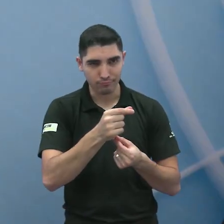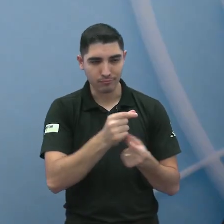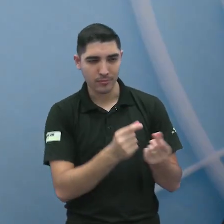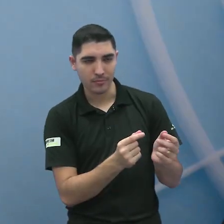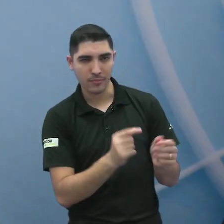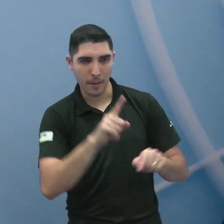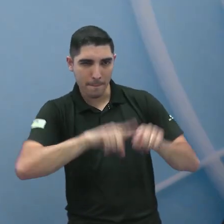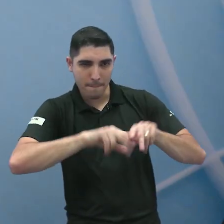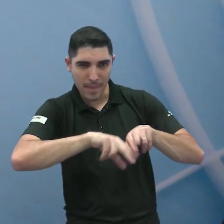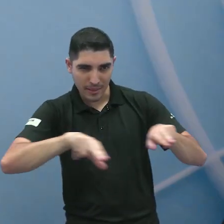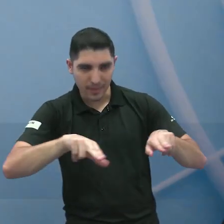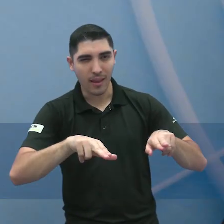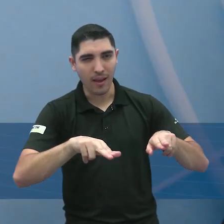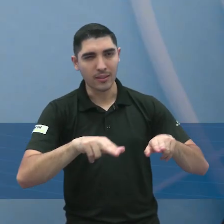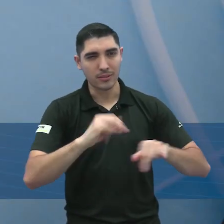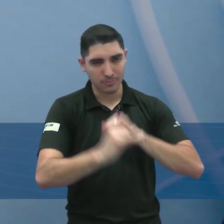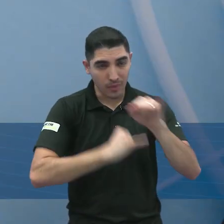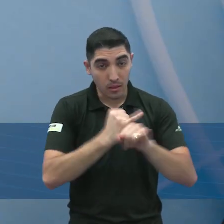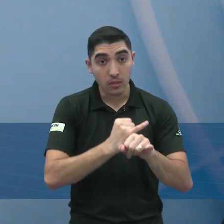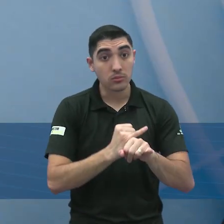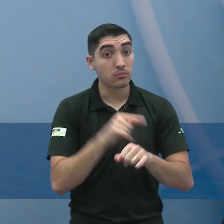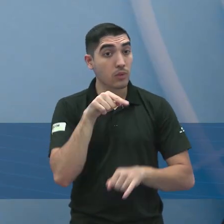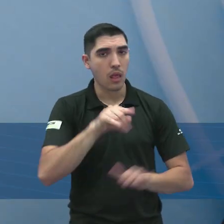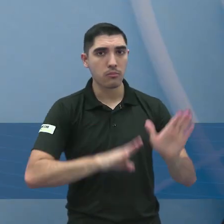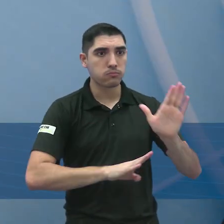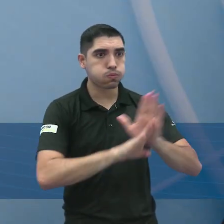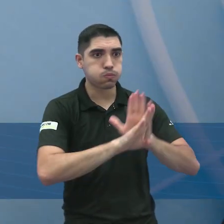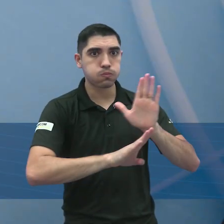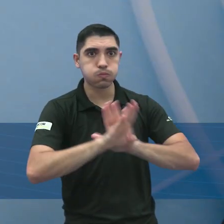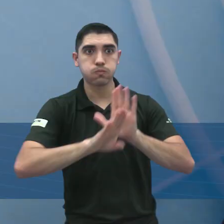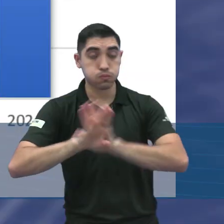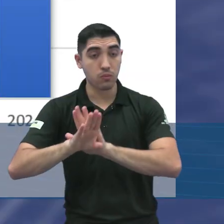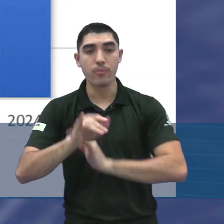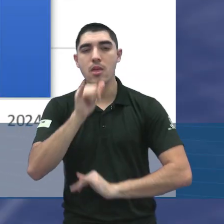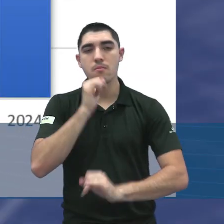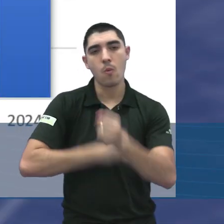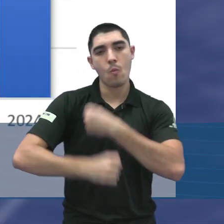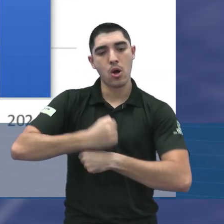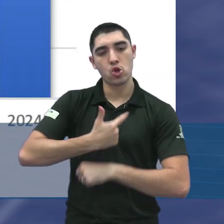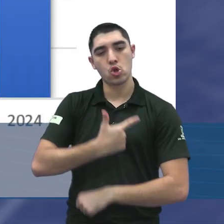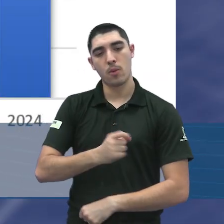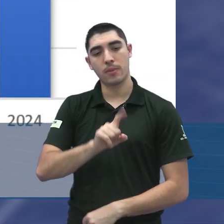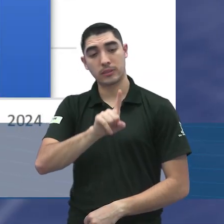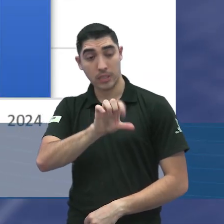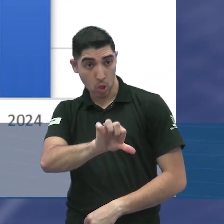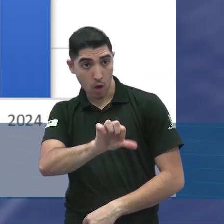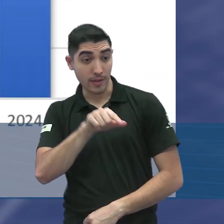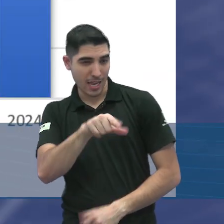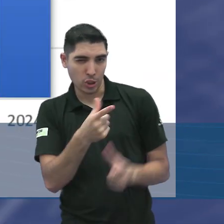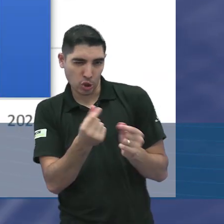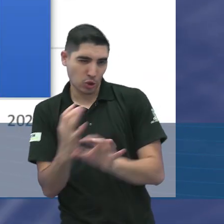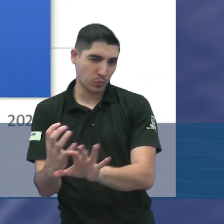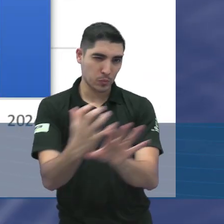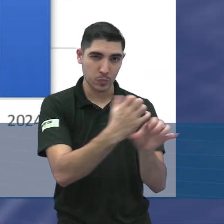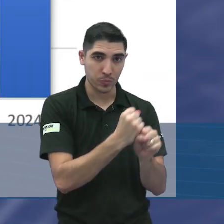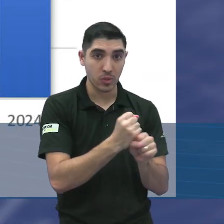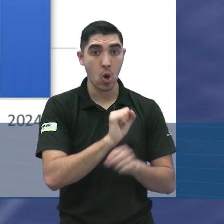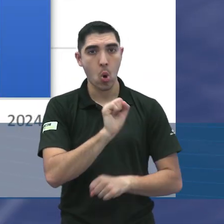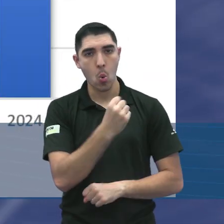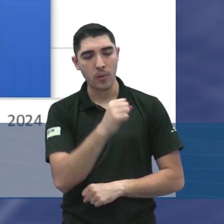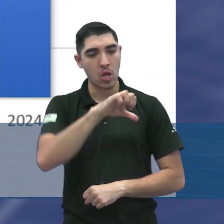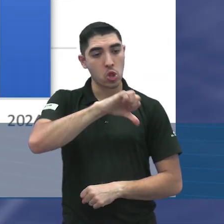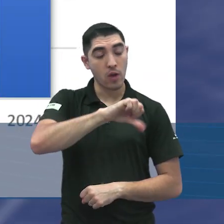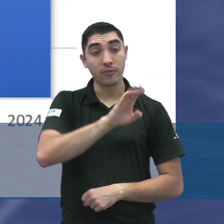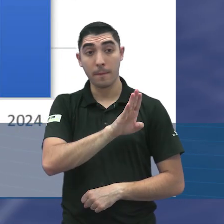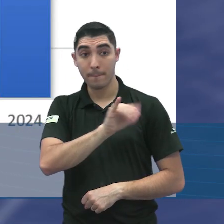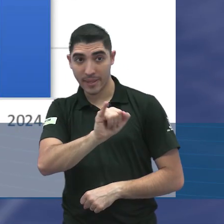Eletrônico, o setor vem registrando aumento ano após ano. Em 2019, o faturamento era de cerca